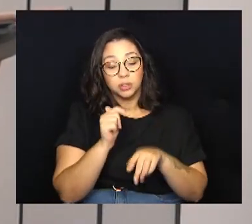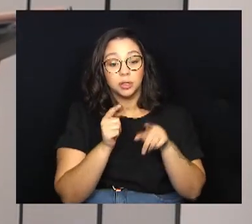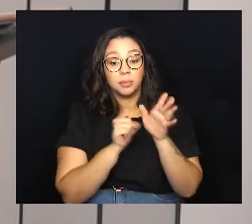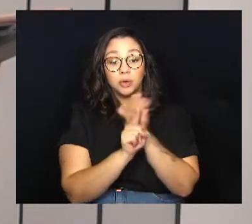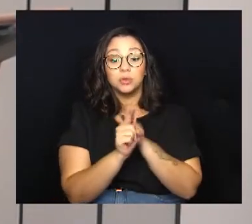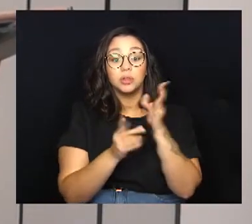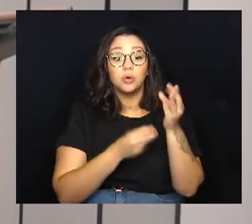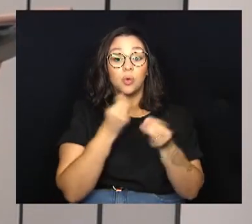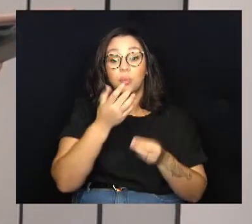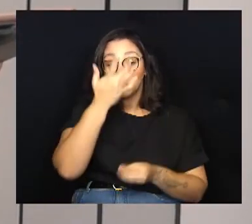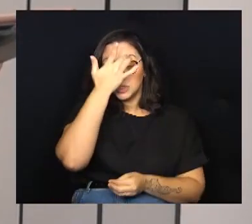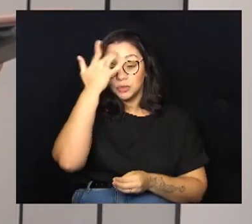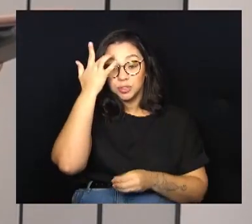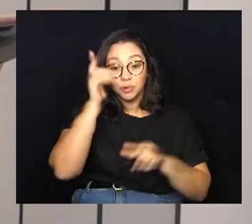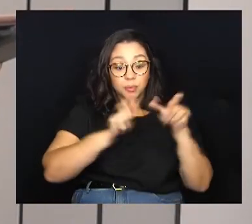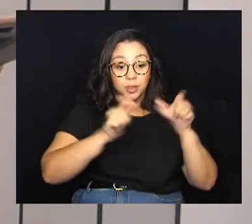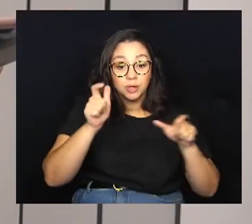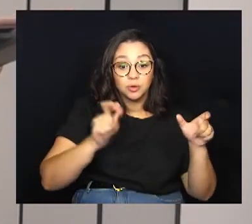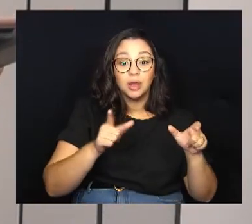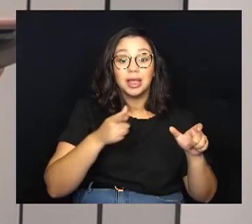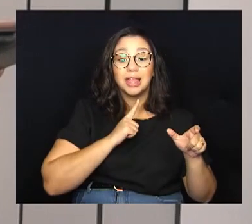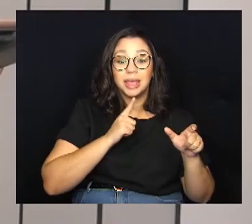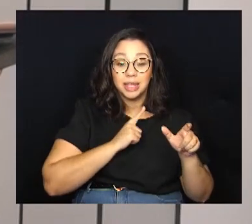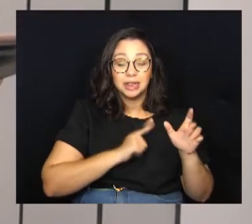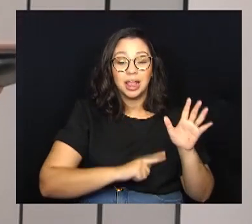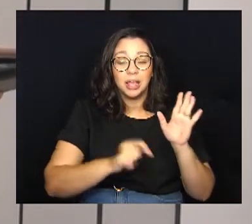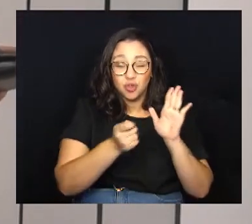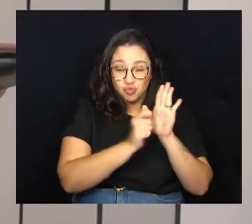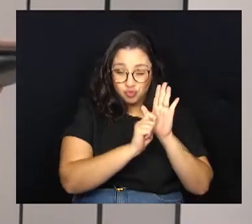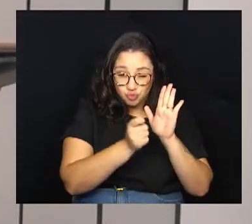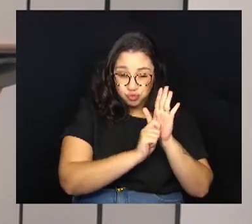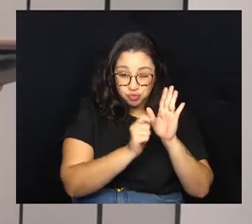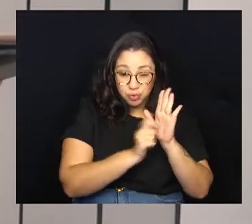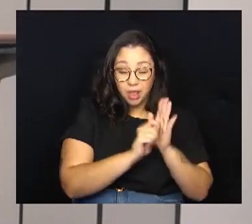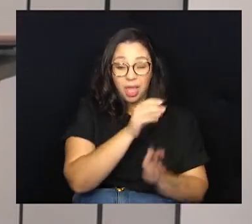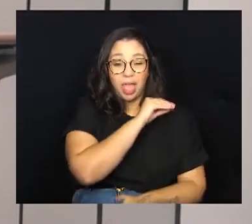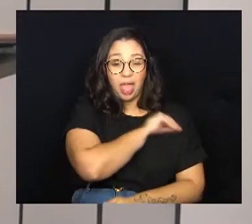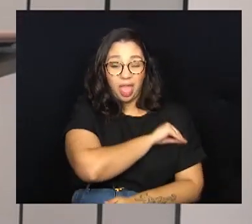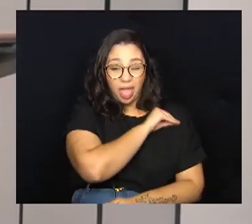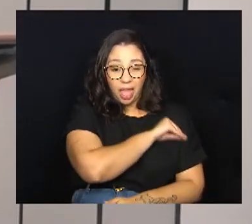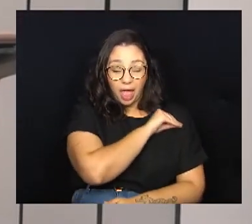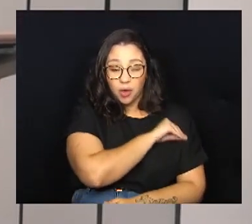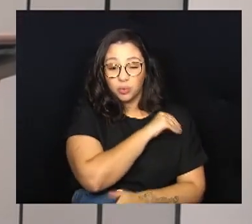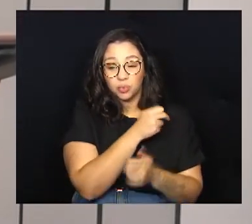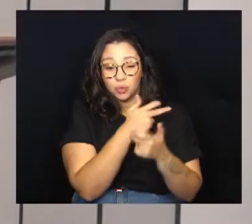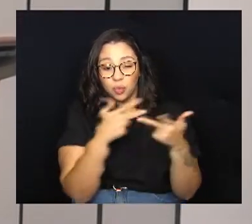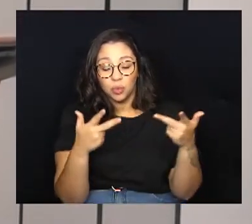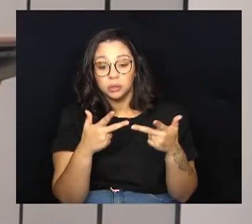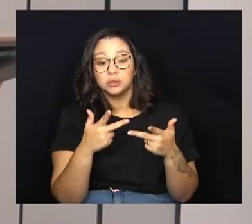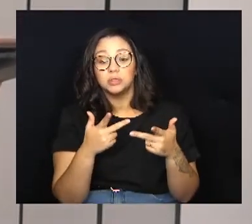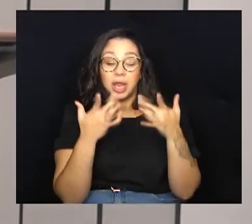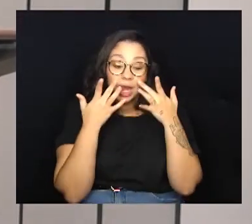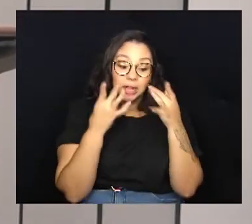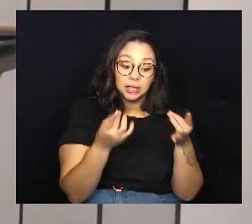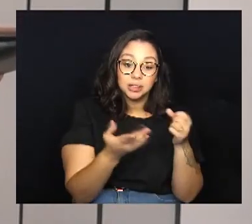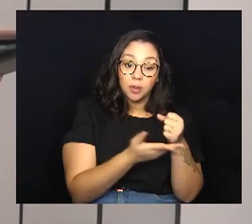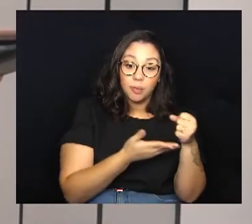para a Marilda onde e como buscar ajuda. Gostaria de parabenizar pelo trabalho que vem realizando. Obrigada.